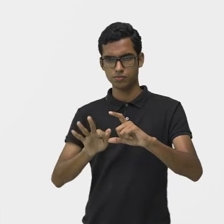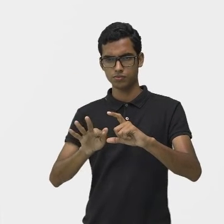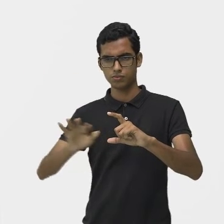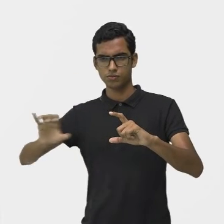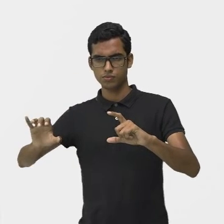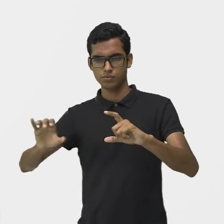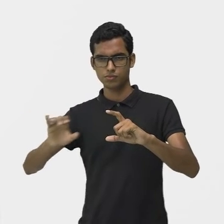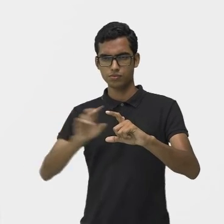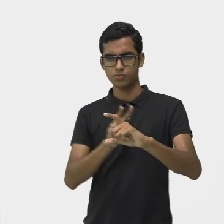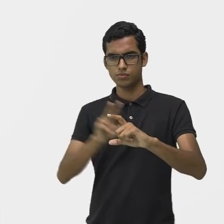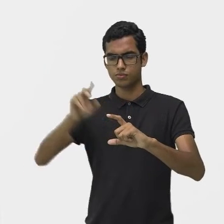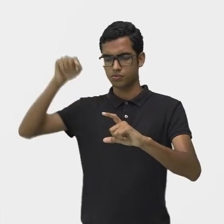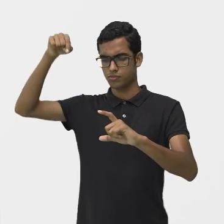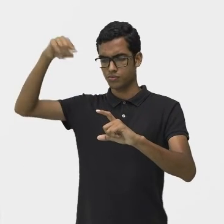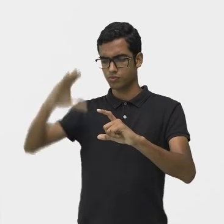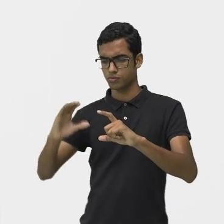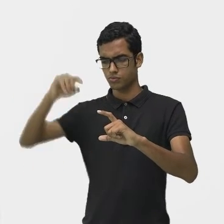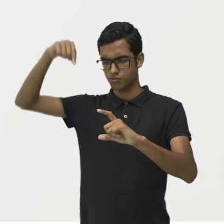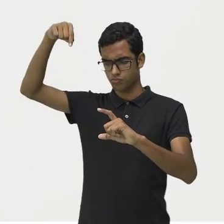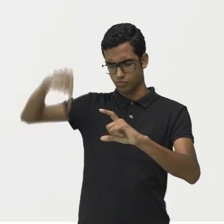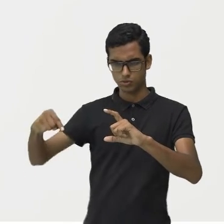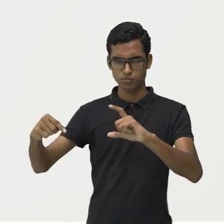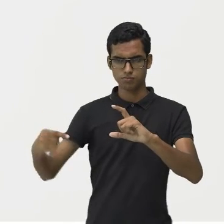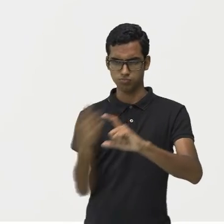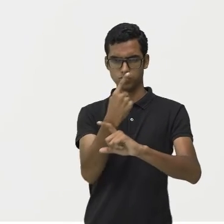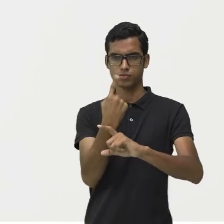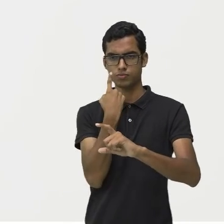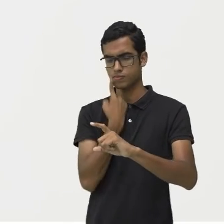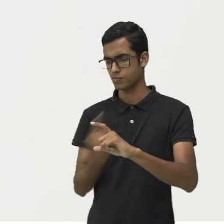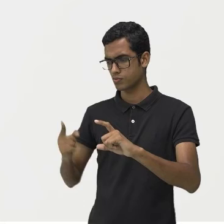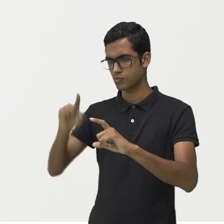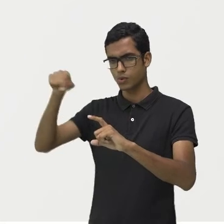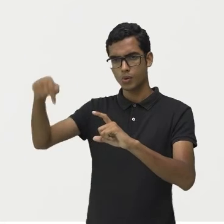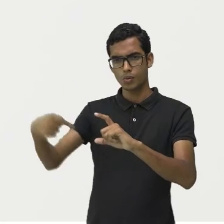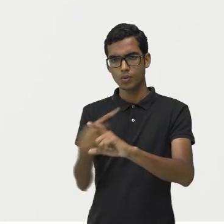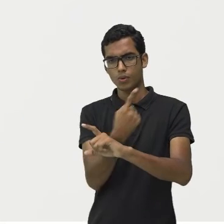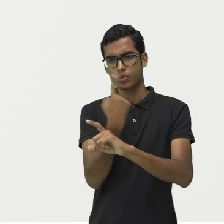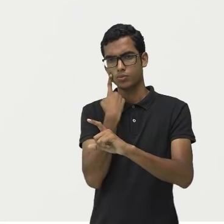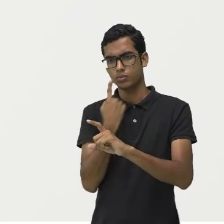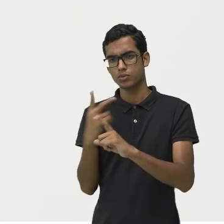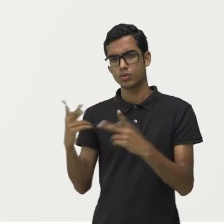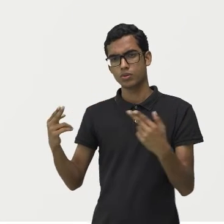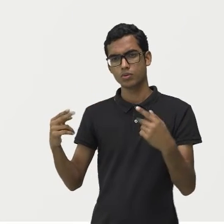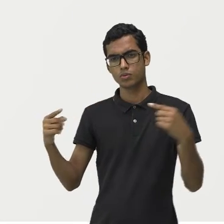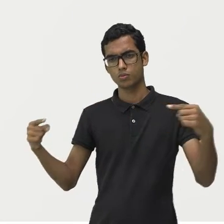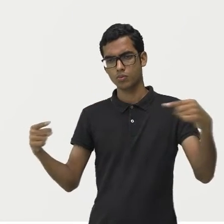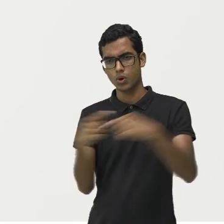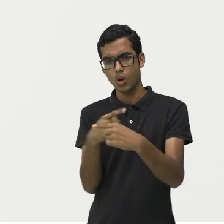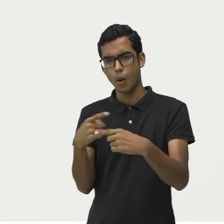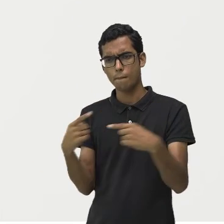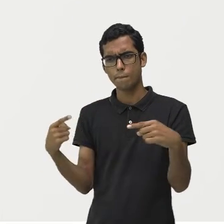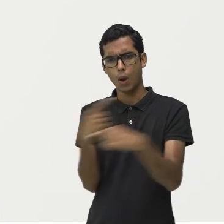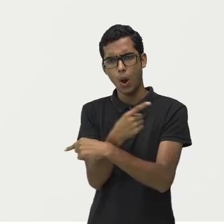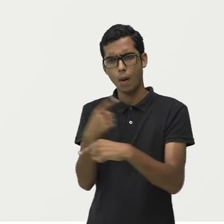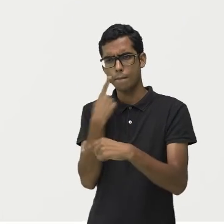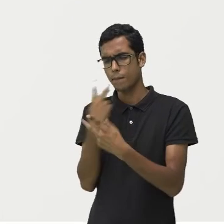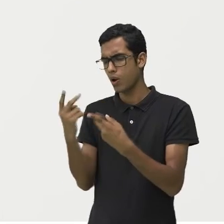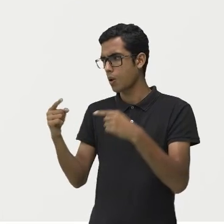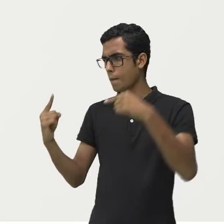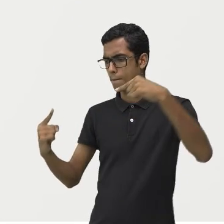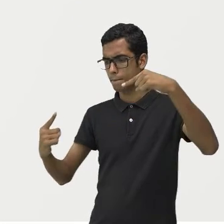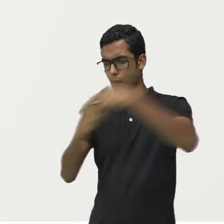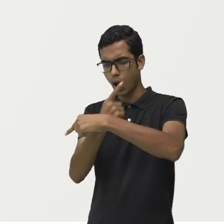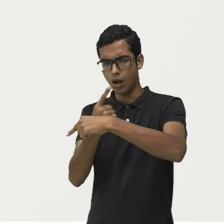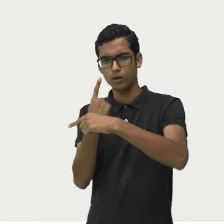do espelho, irá refletir sobre si mesmo, irá voltar pelo mesmo caminho. E aqui, pessoal, você